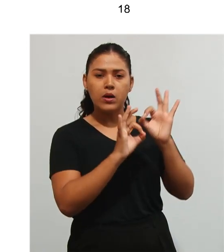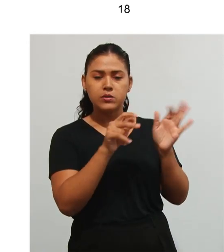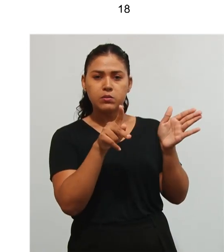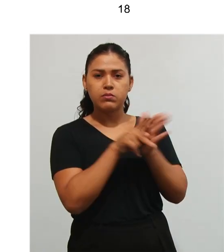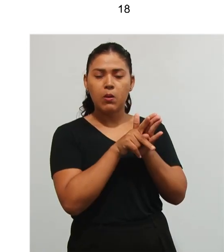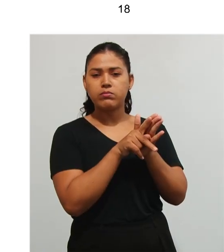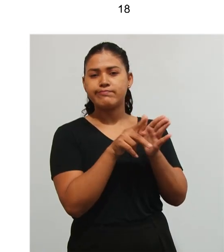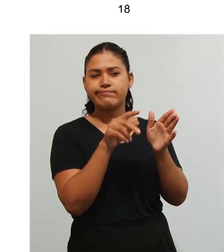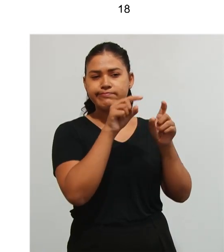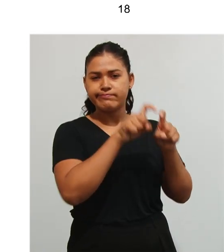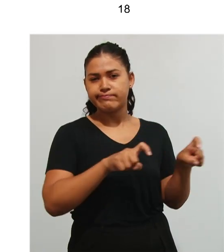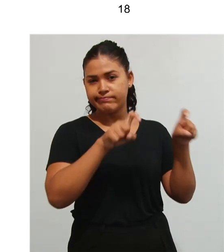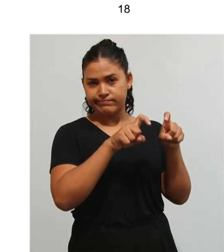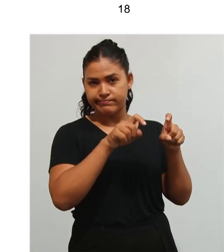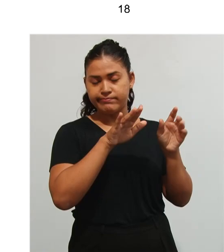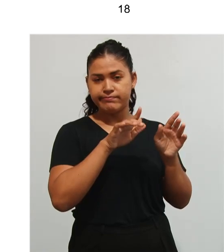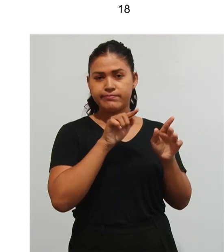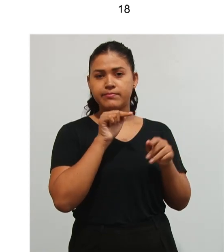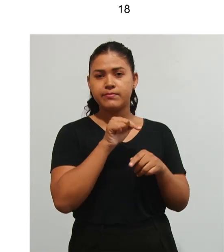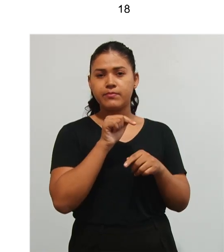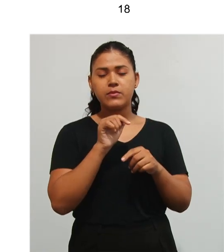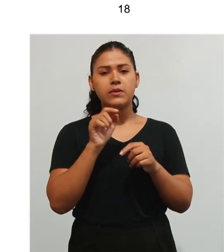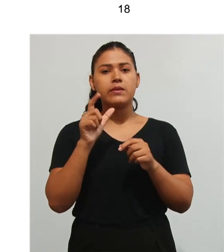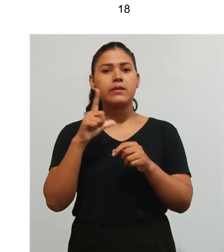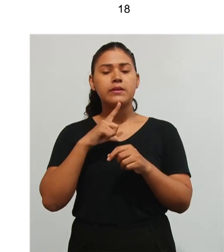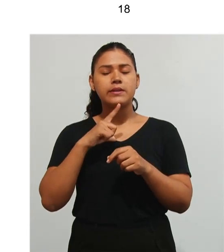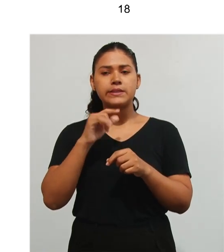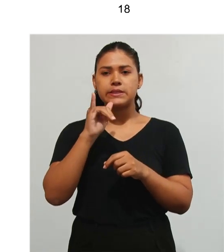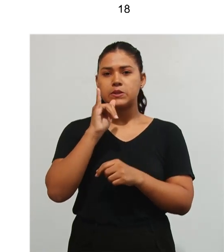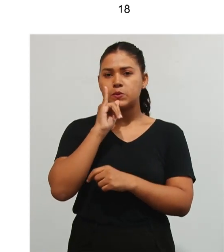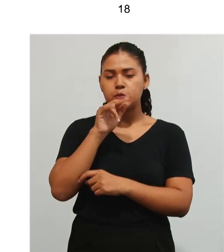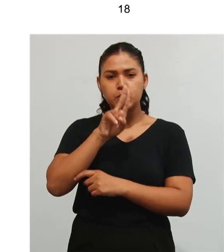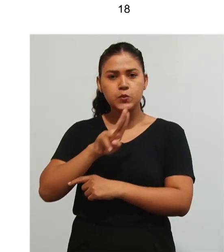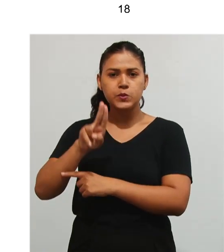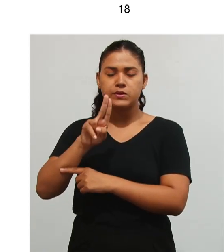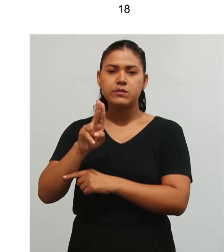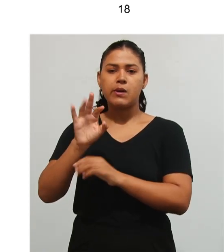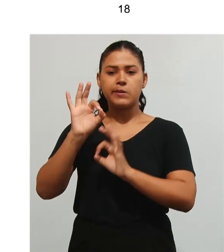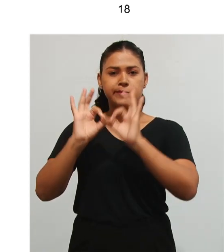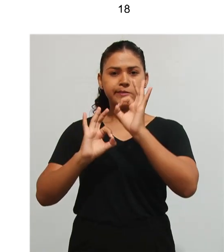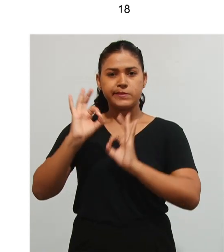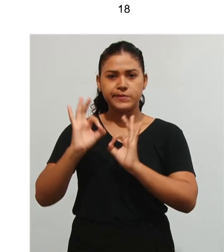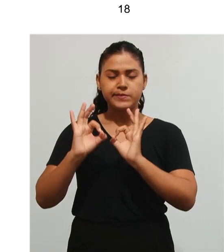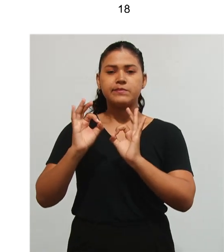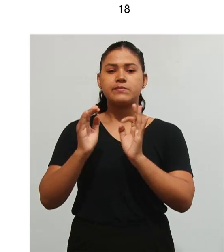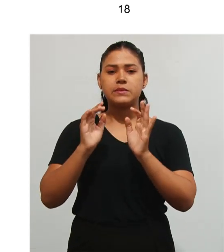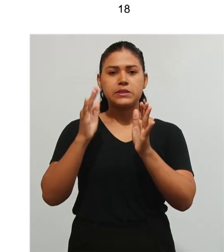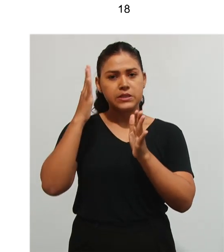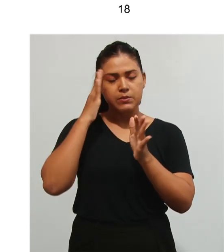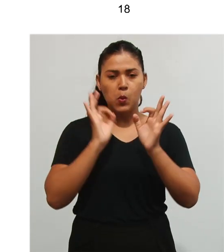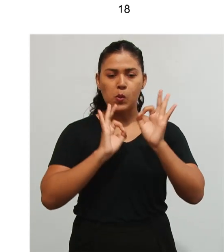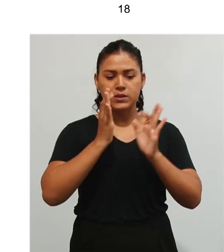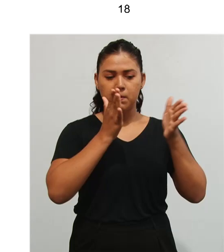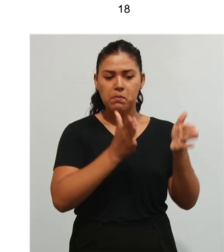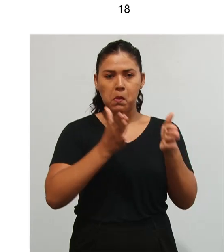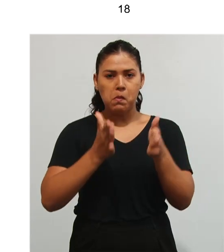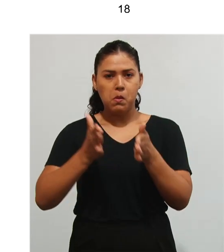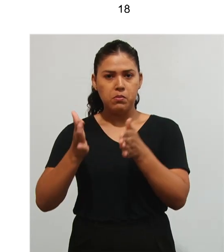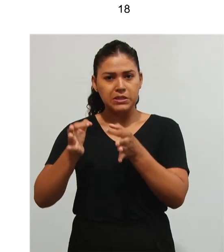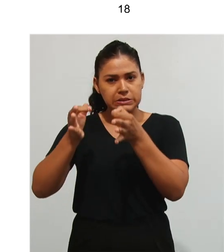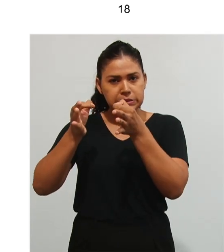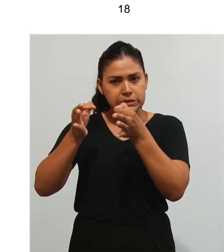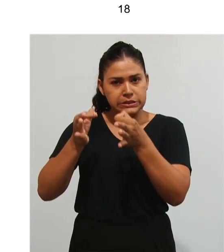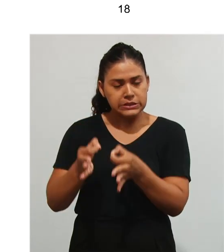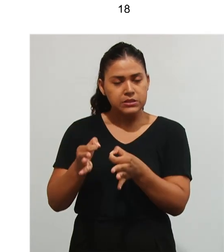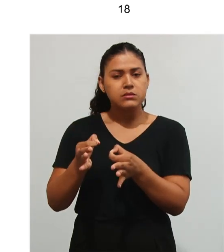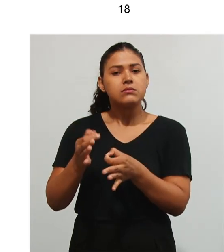seu computador, tá? Então, trabalhar aí com uma melhor nomenclatura e divisão dessas pastas para que